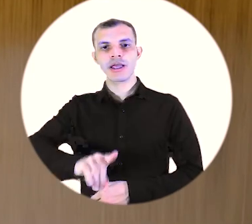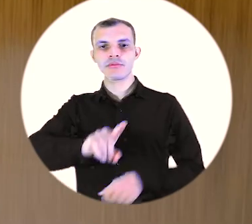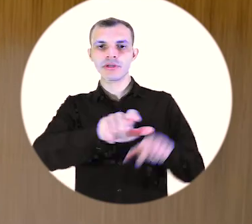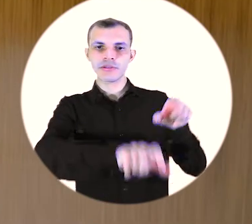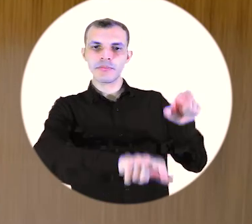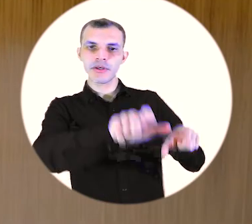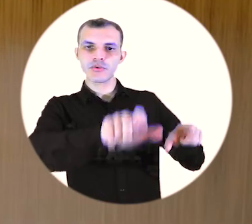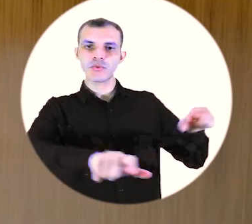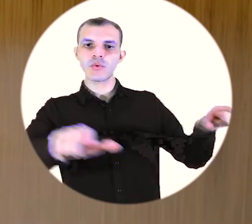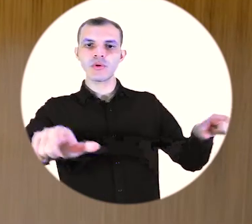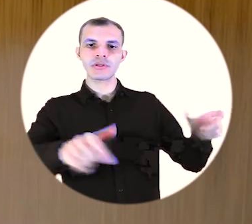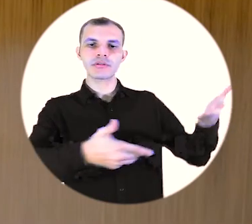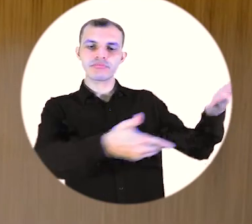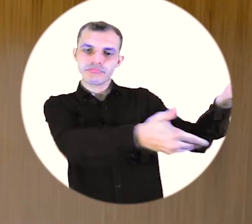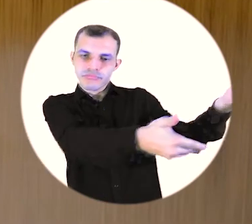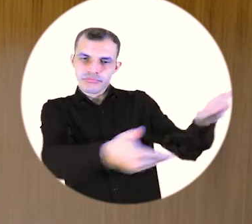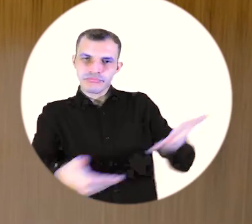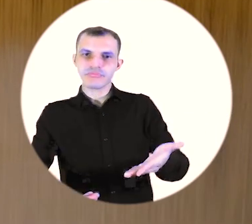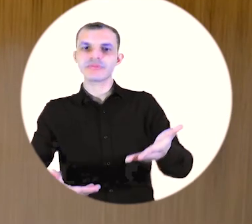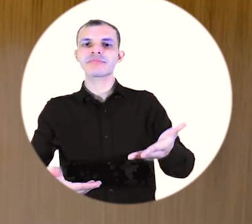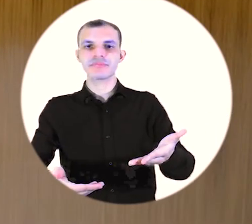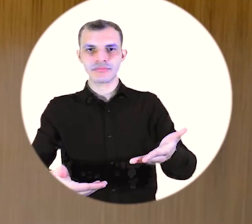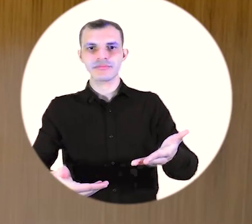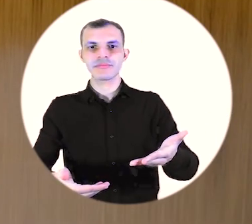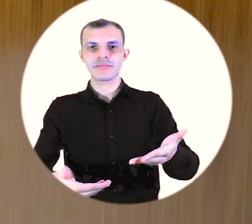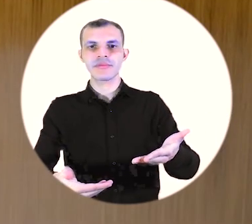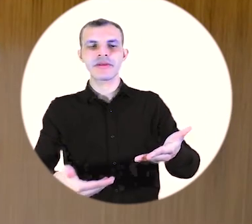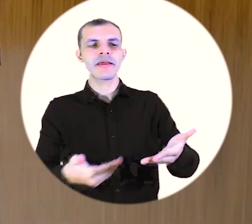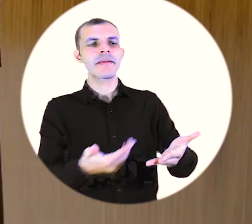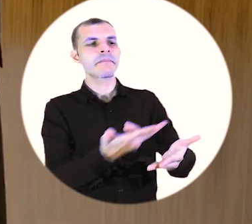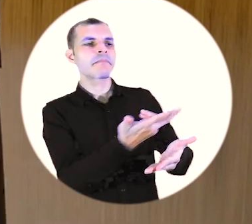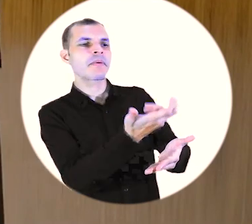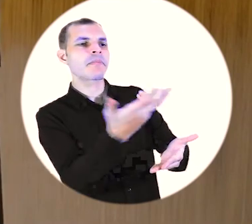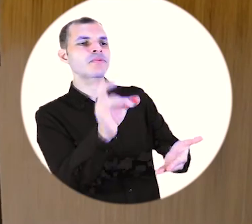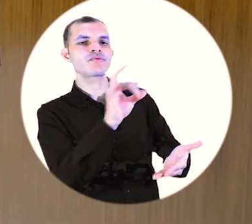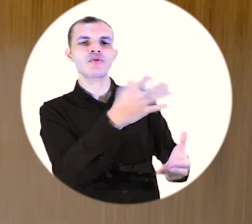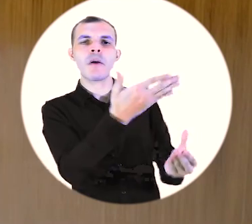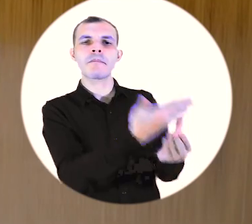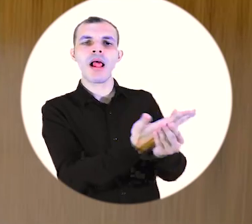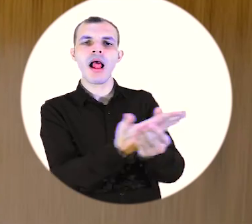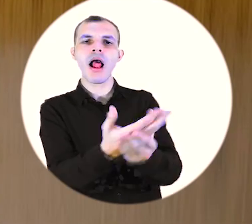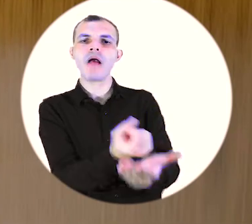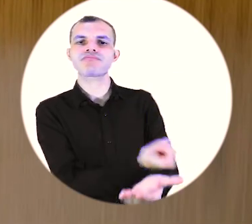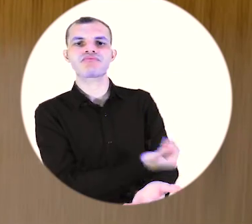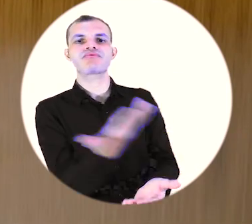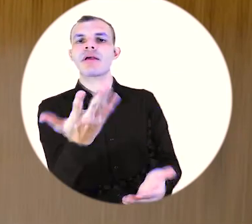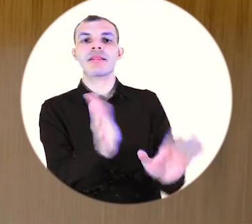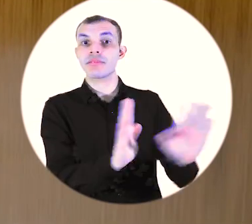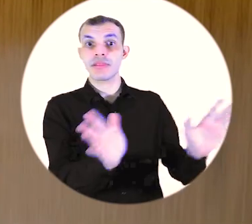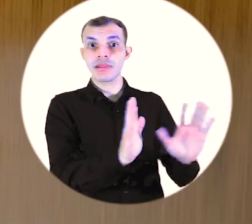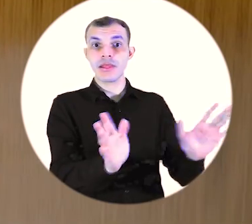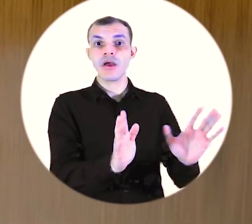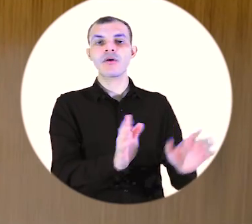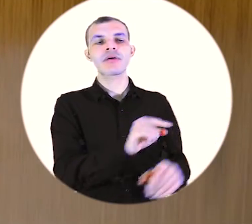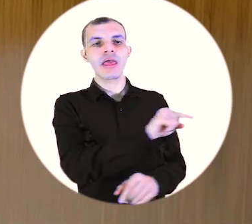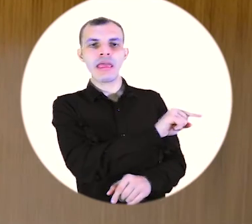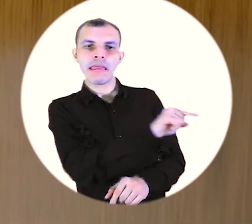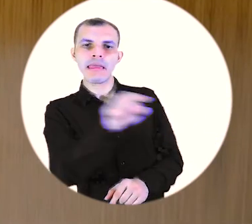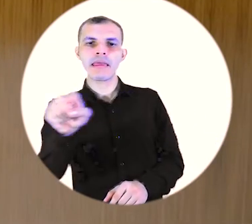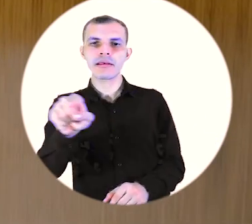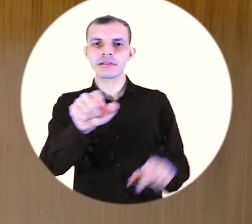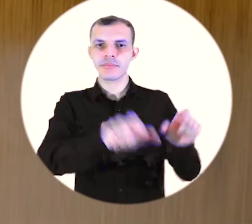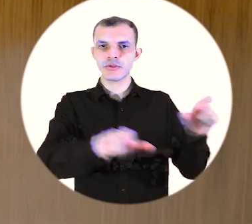amparar as pessoas, em enxergar os jurisdicionados não apenas como números em processos, mas como